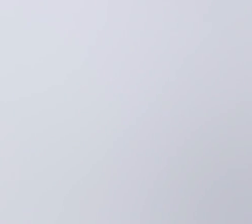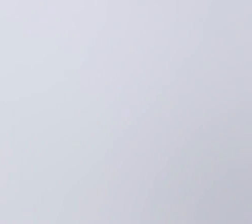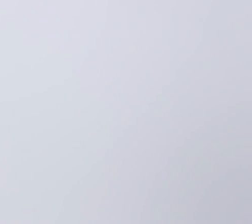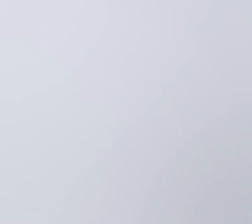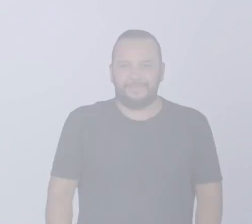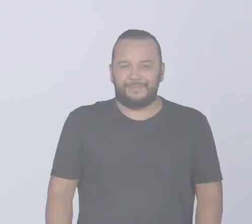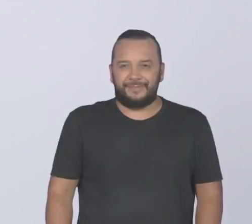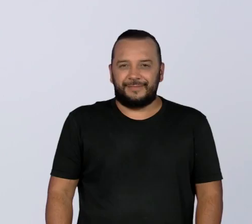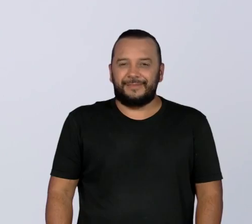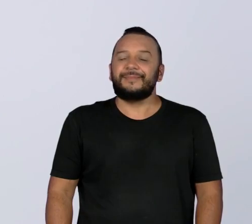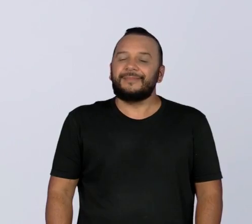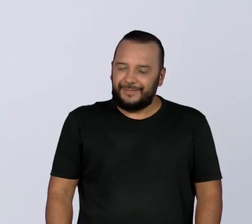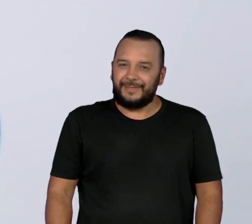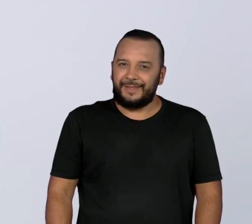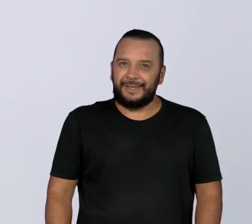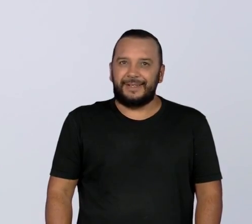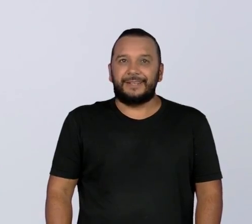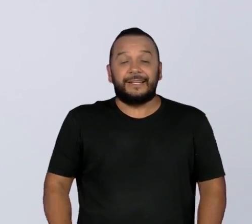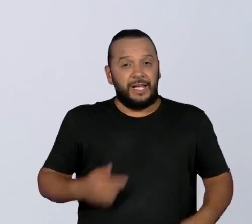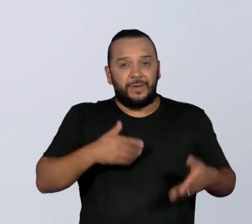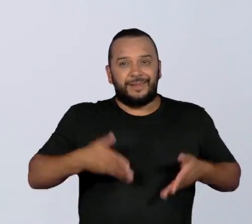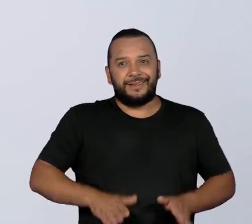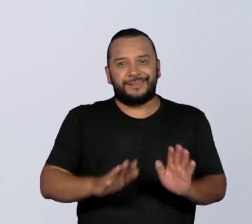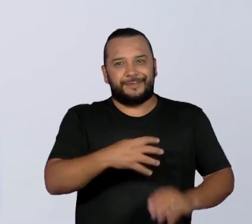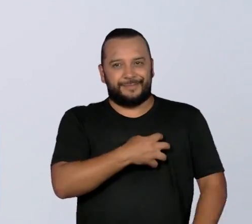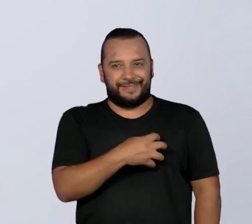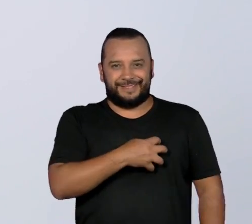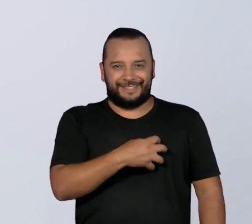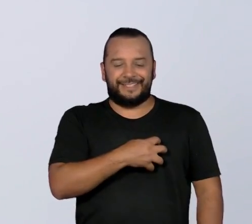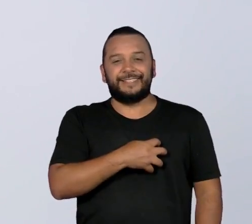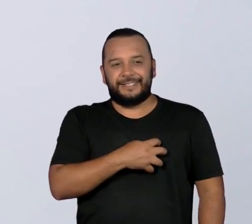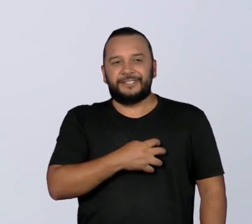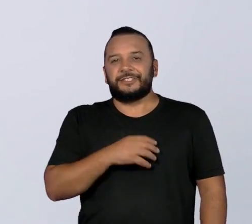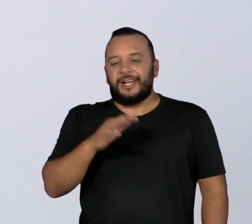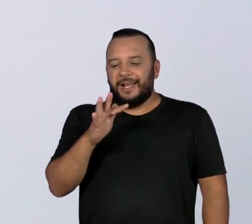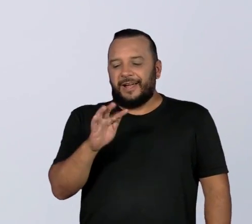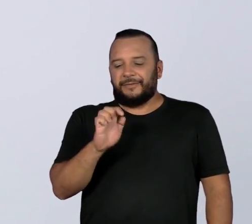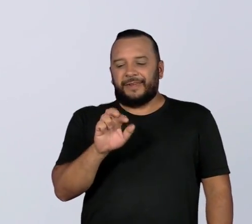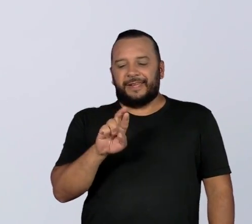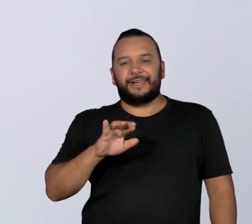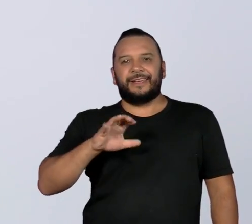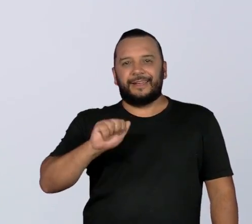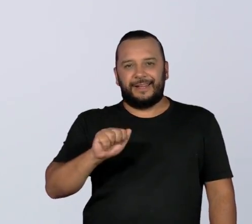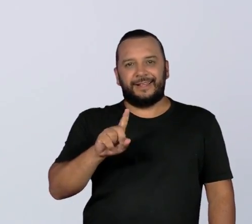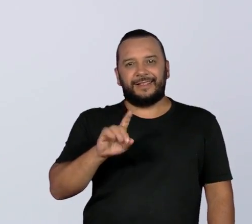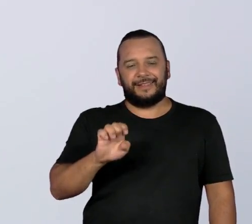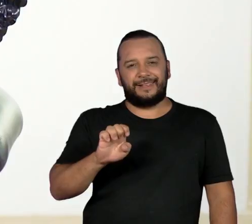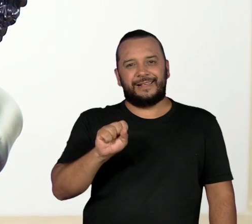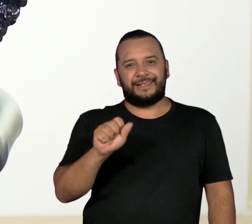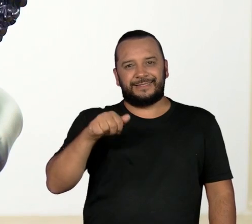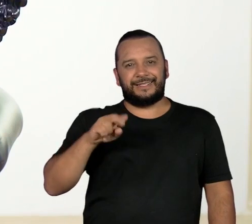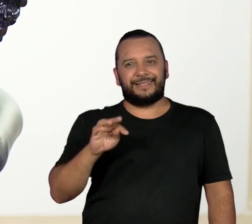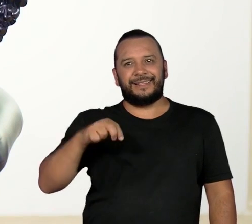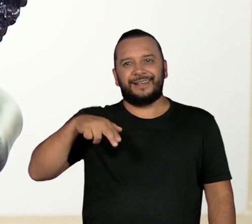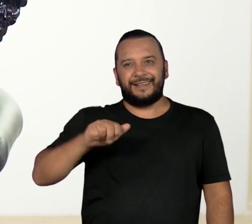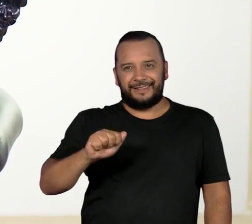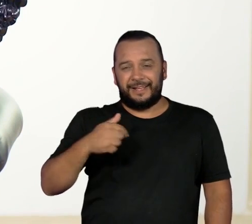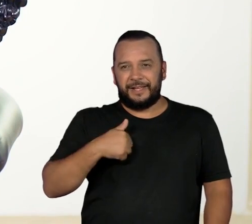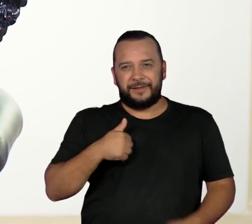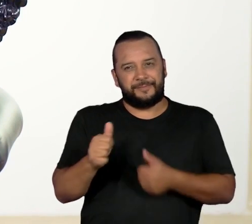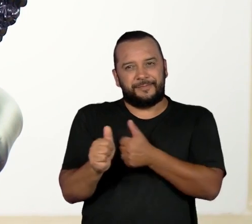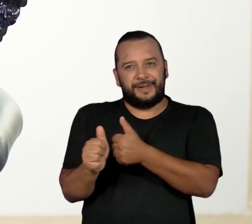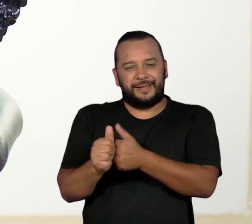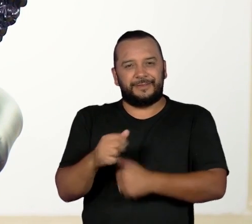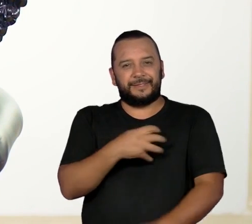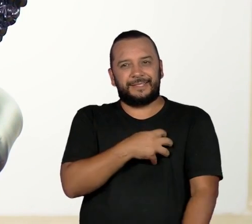Sou da Bahia. Feira de Santana, ali 1 hora de Salvador, do ladinho. Aí fiz